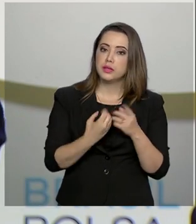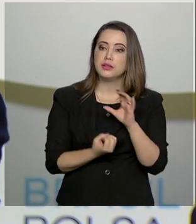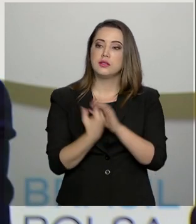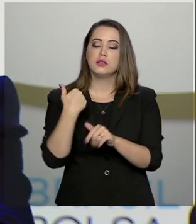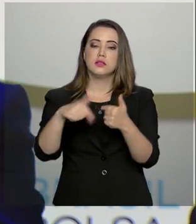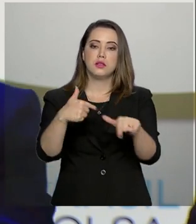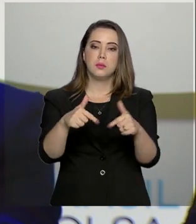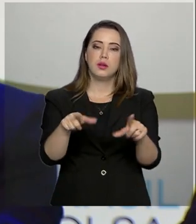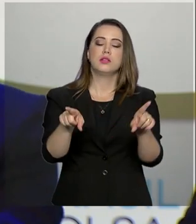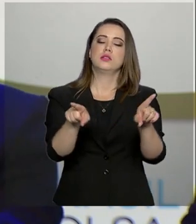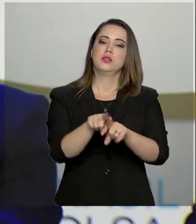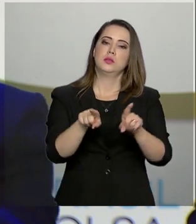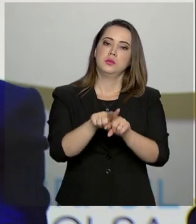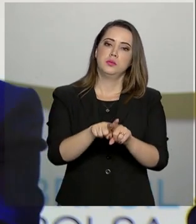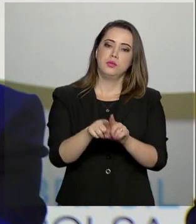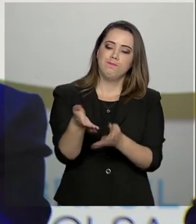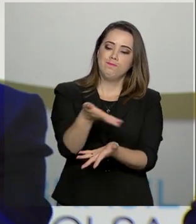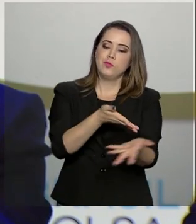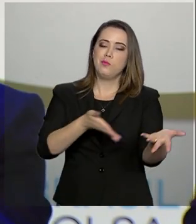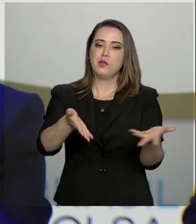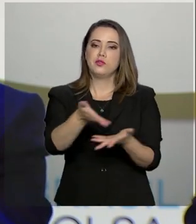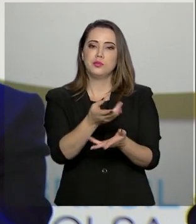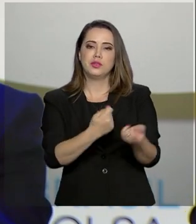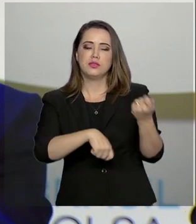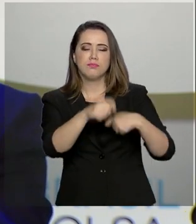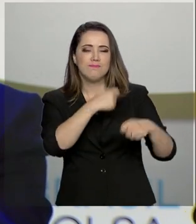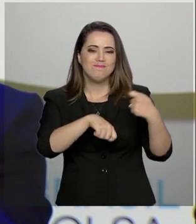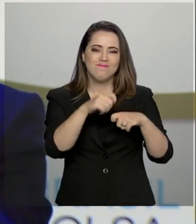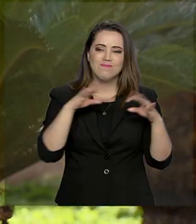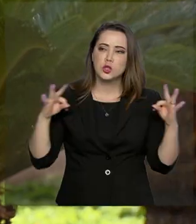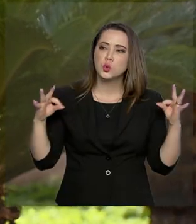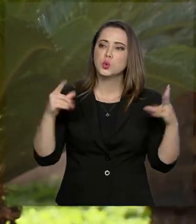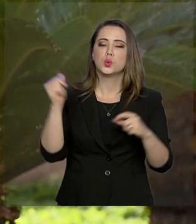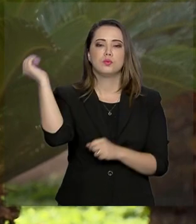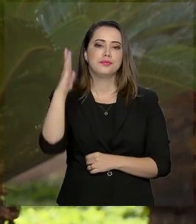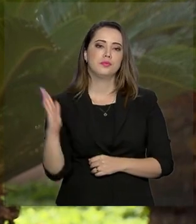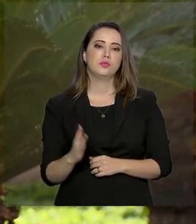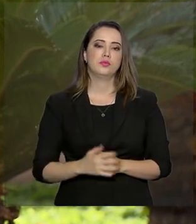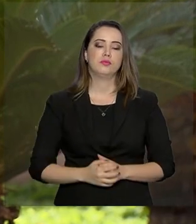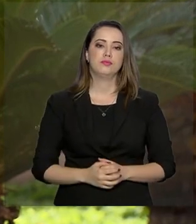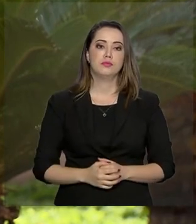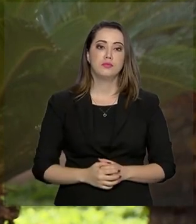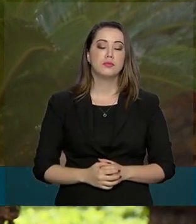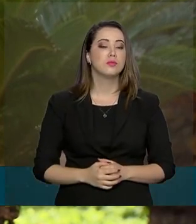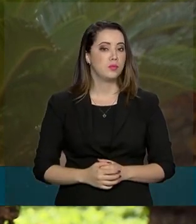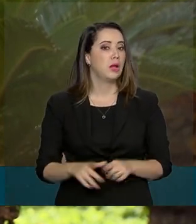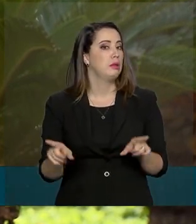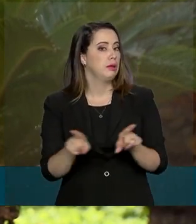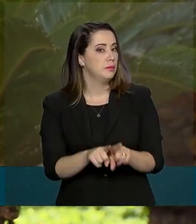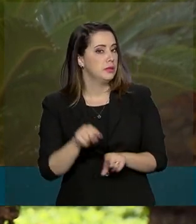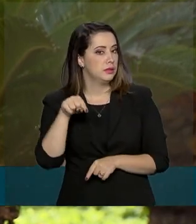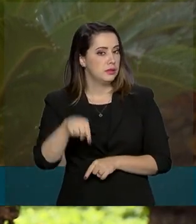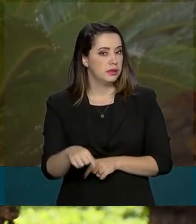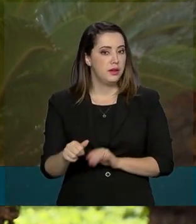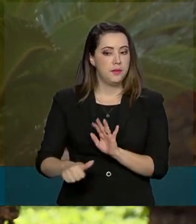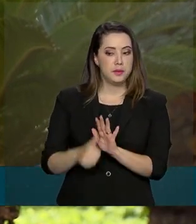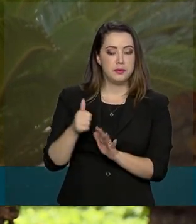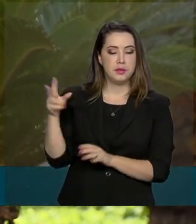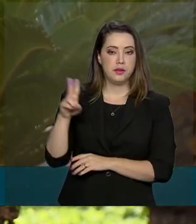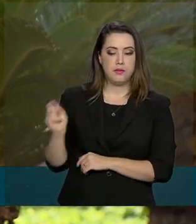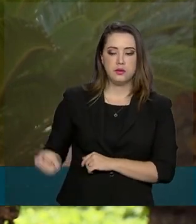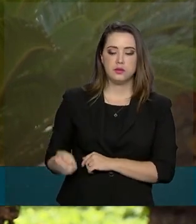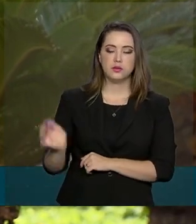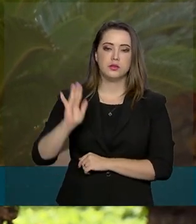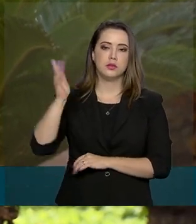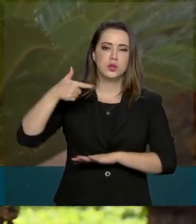emprego, mas também da movimentação da economia como um todo. Neste ano, também foi feito o primeiro leilão de mineração no âmbito